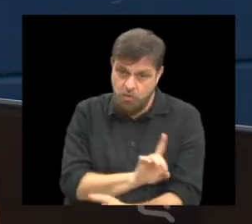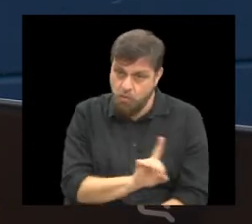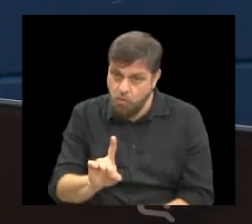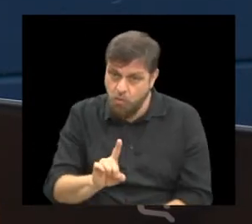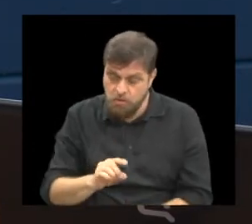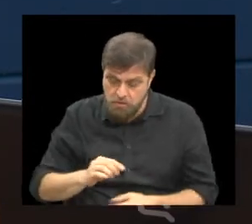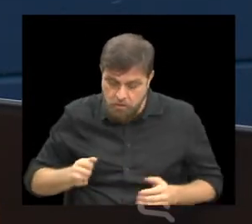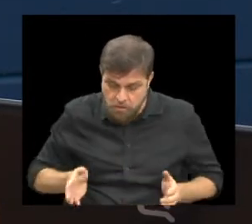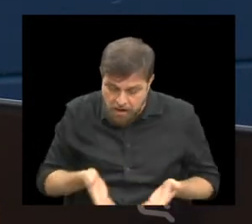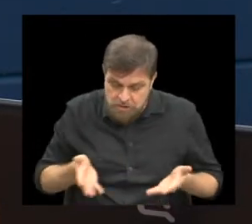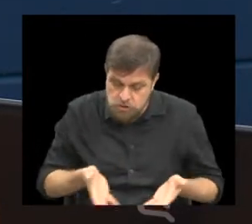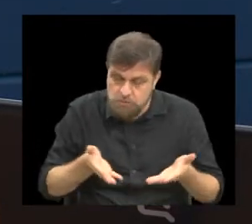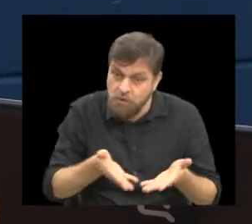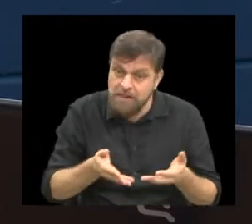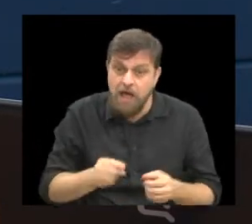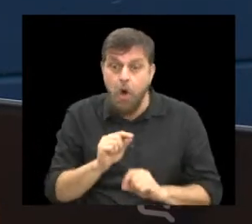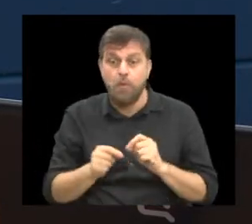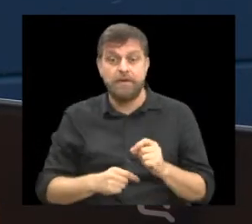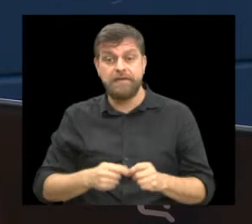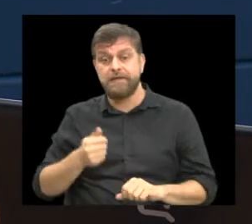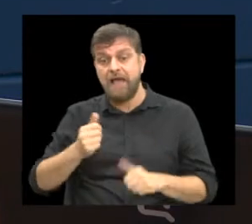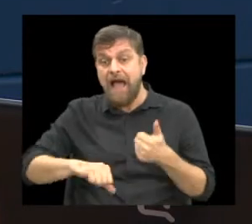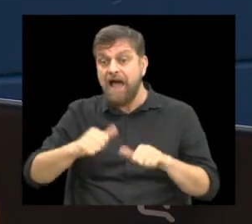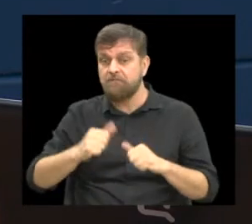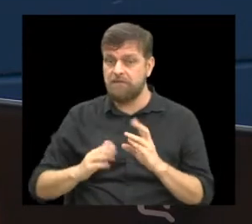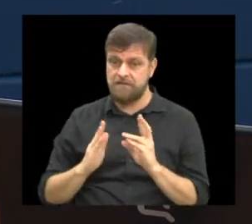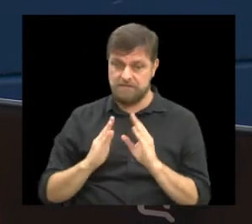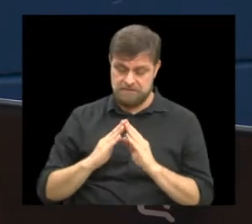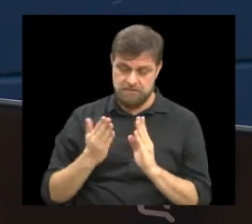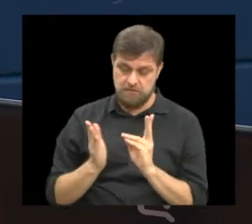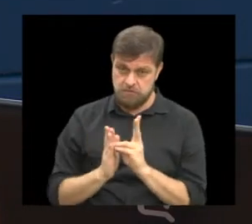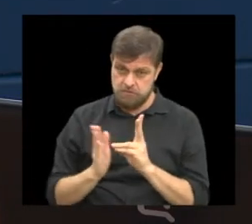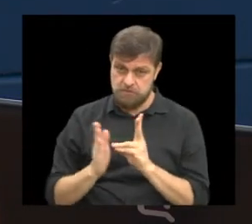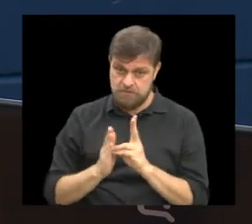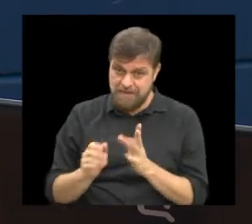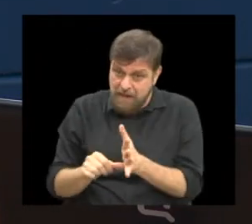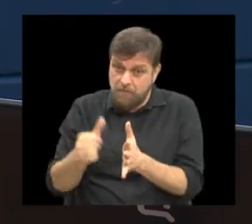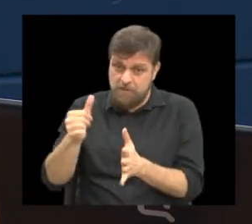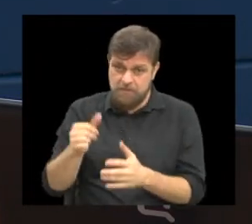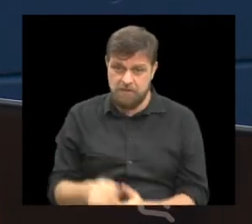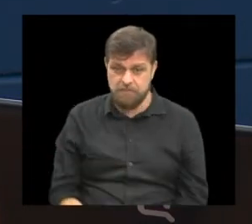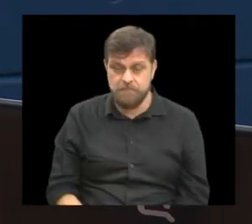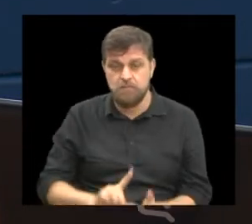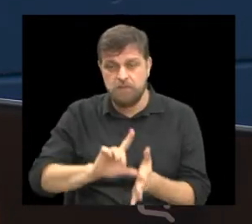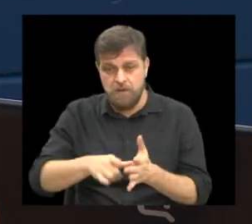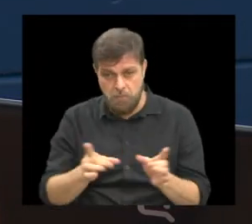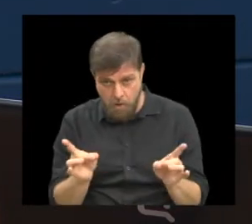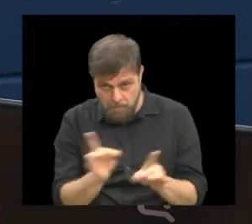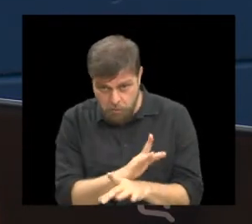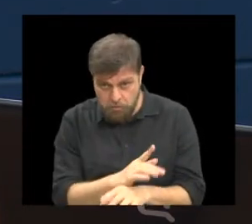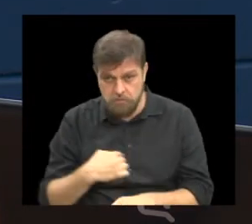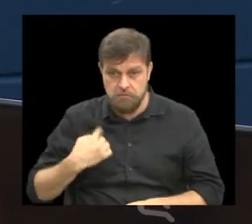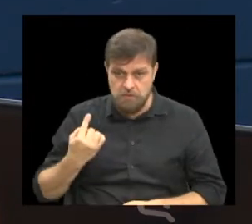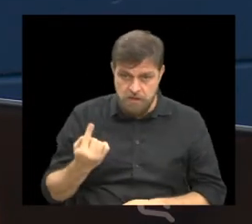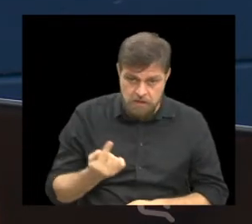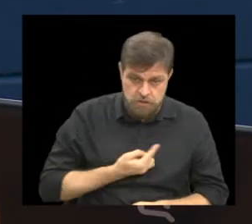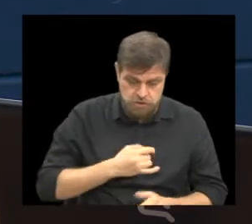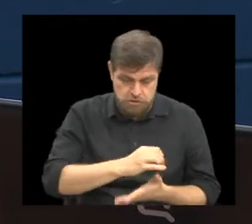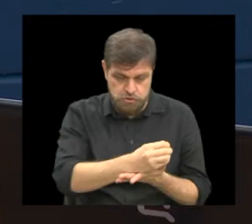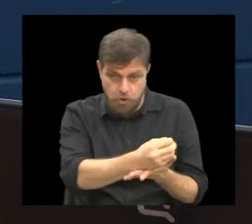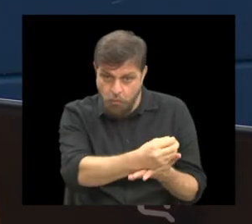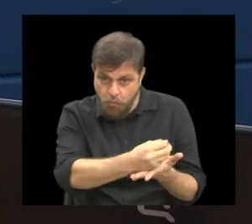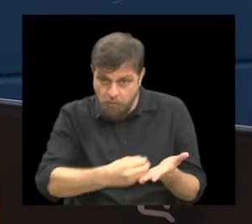estimulação precoce. Óbvio, primeiro de tudo, uma avaliação da Tiquira. E depois dessa avaliação, a gente encaminha um